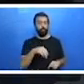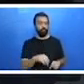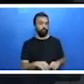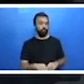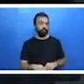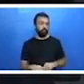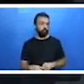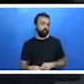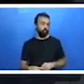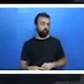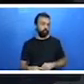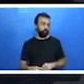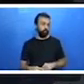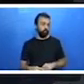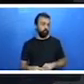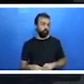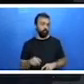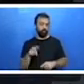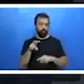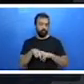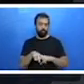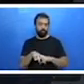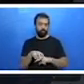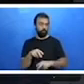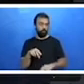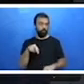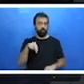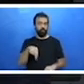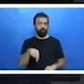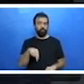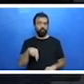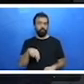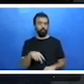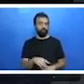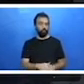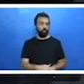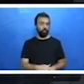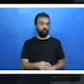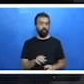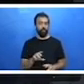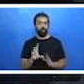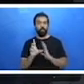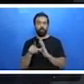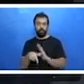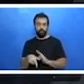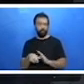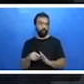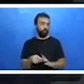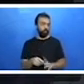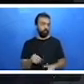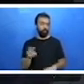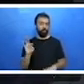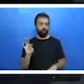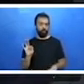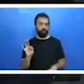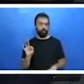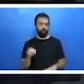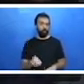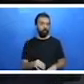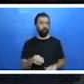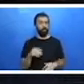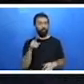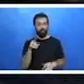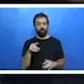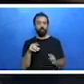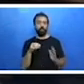Com M. Sentar. Com N. Por quê? Porque não é B e nem P. E o restante aqui,